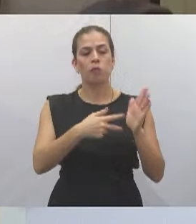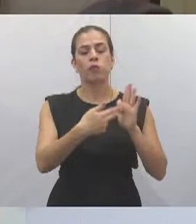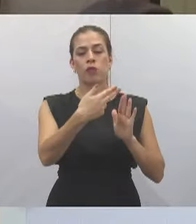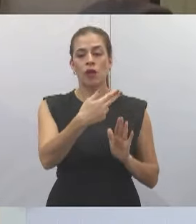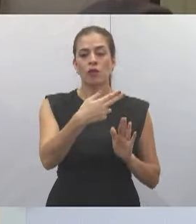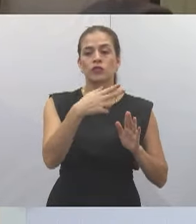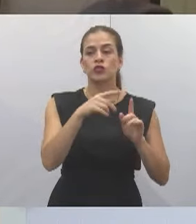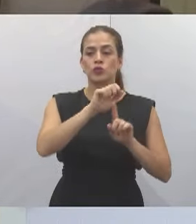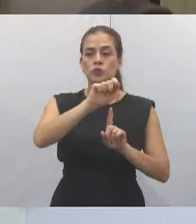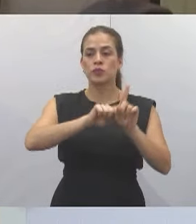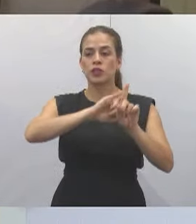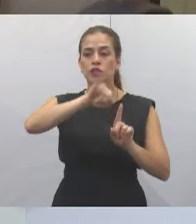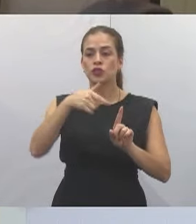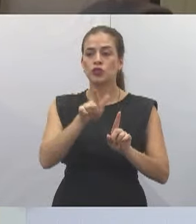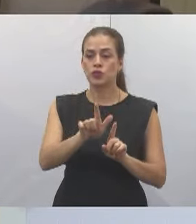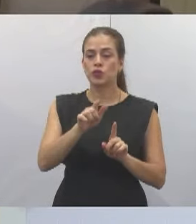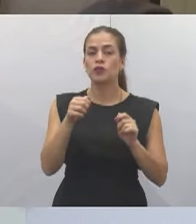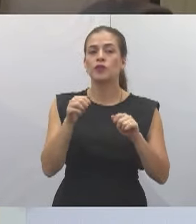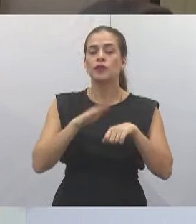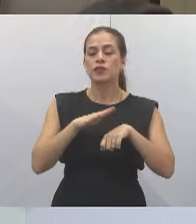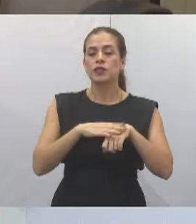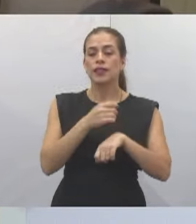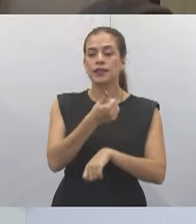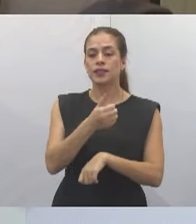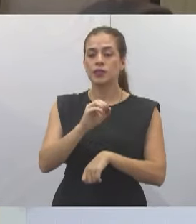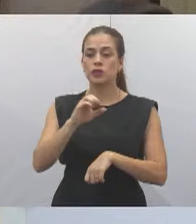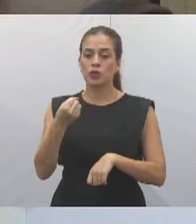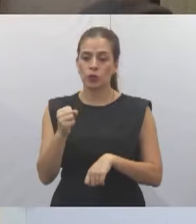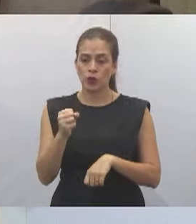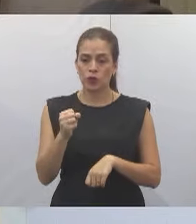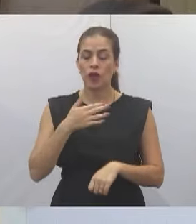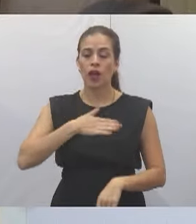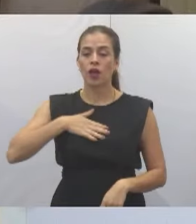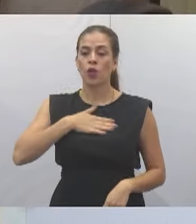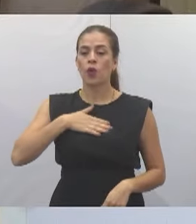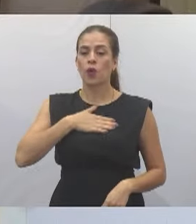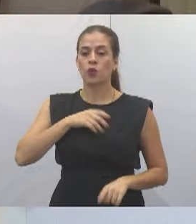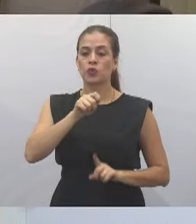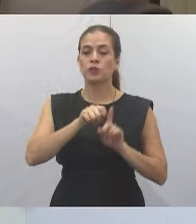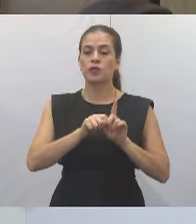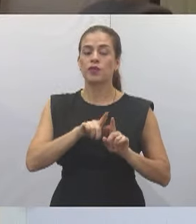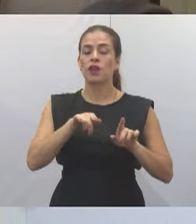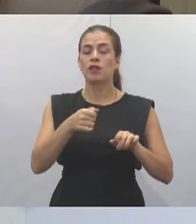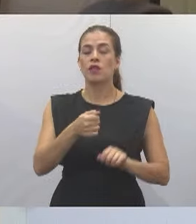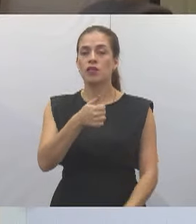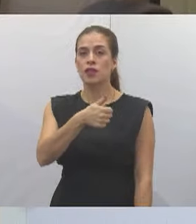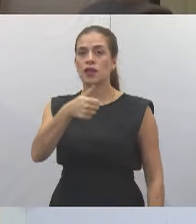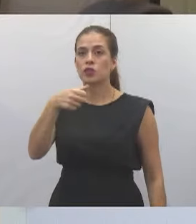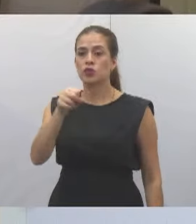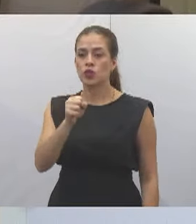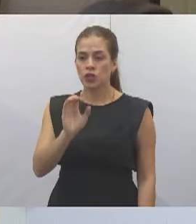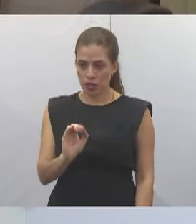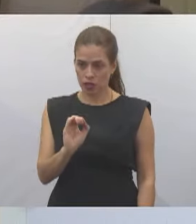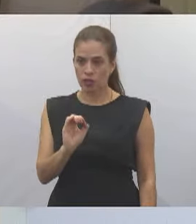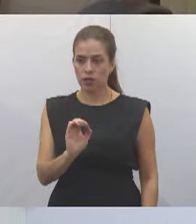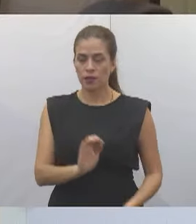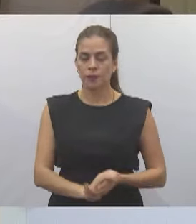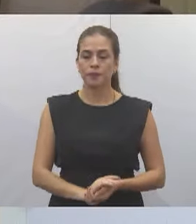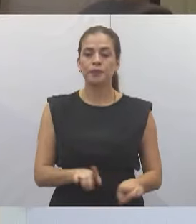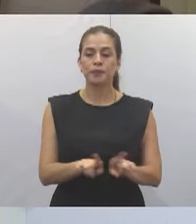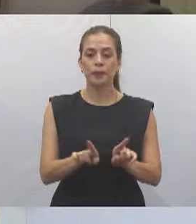208, 180 em agosto, né, da Santa Casa. A atenção